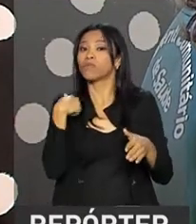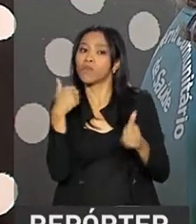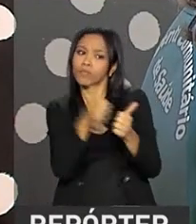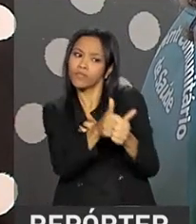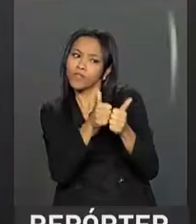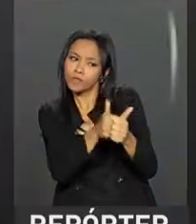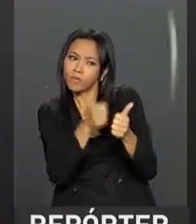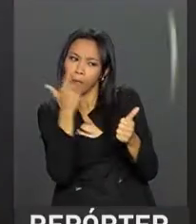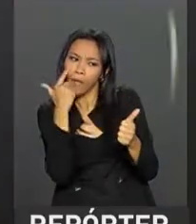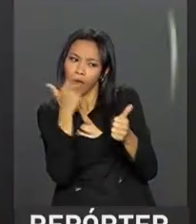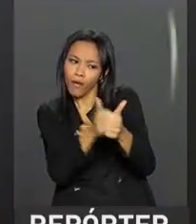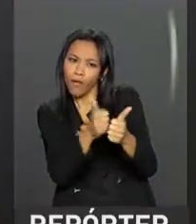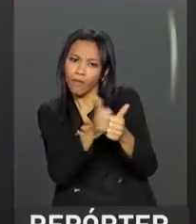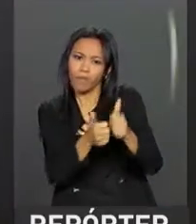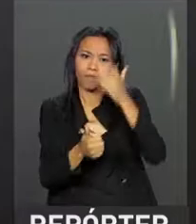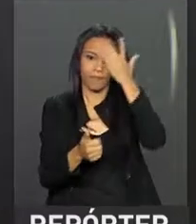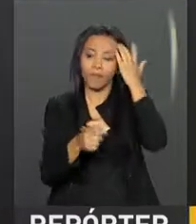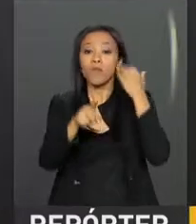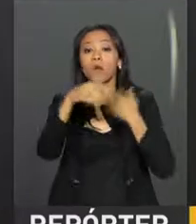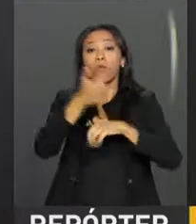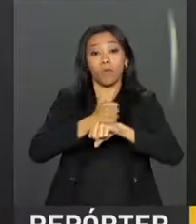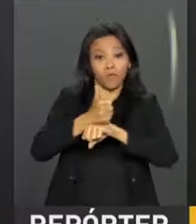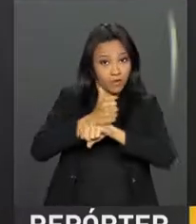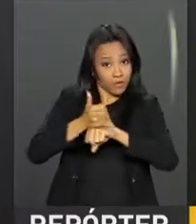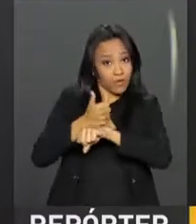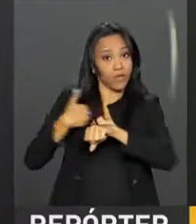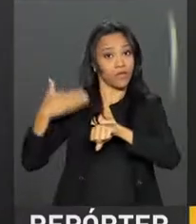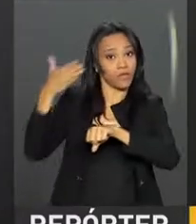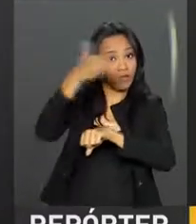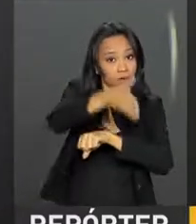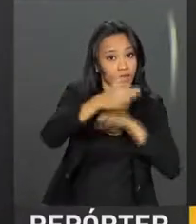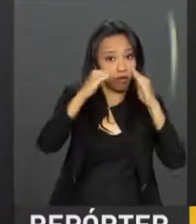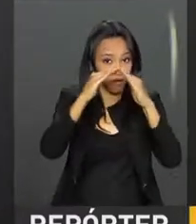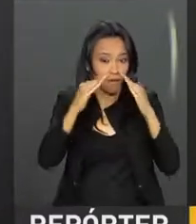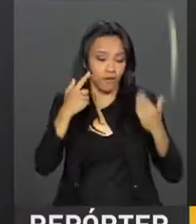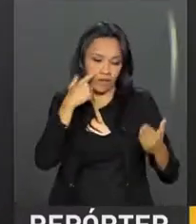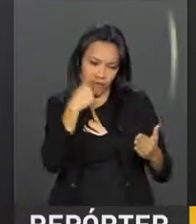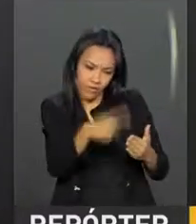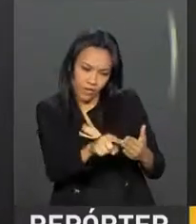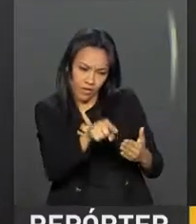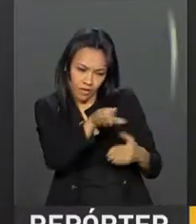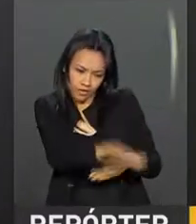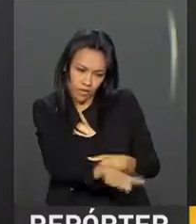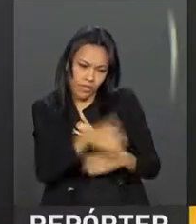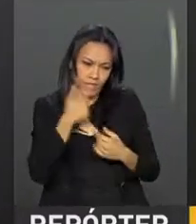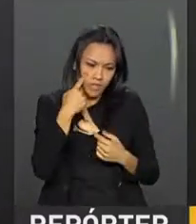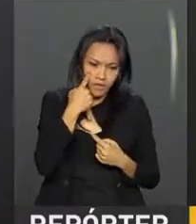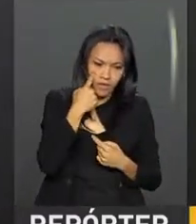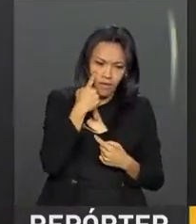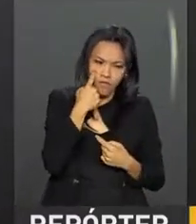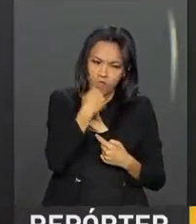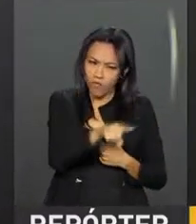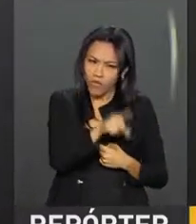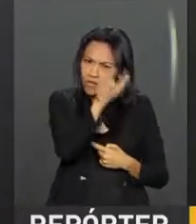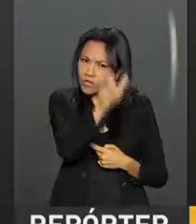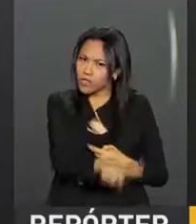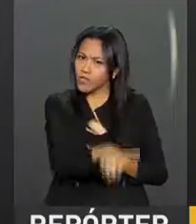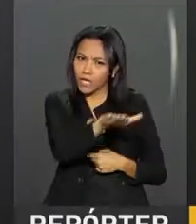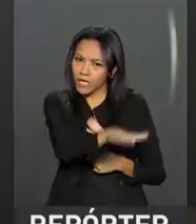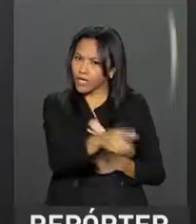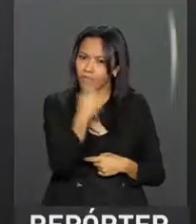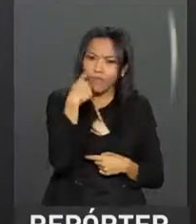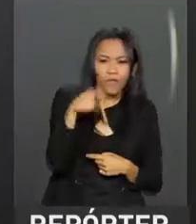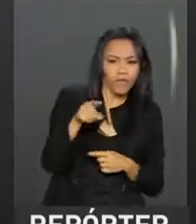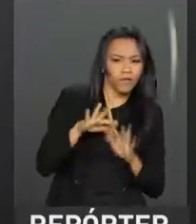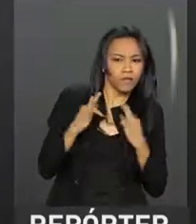equipes de saúde agente de saúde que está na casa fazer o amigo design e as crianças e identificar cada mineiro ela não olha só a criança mora a família